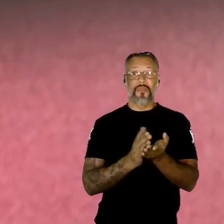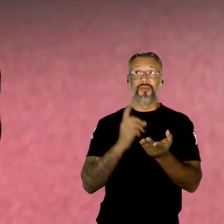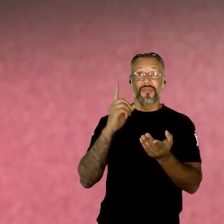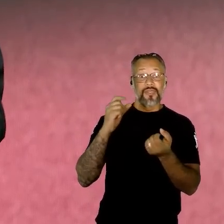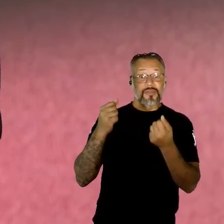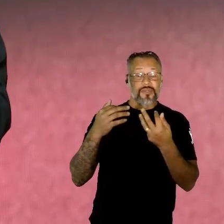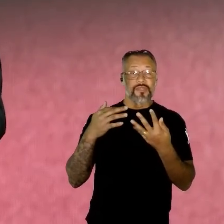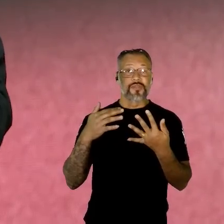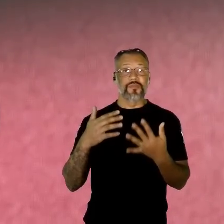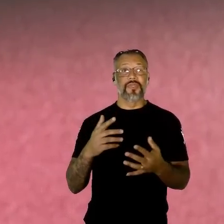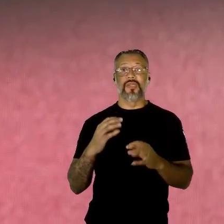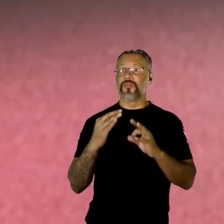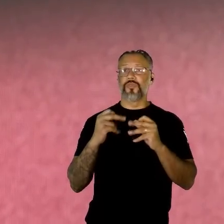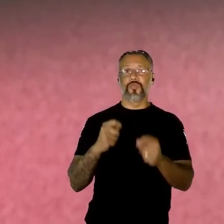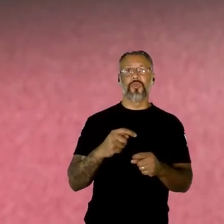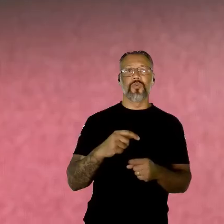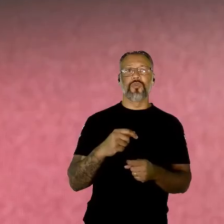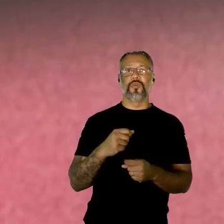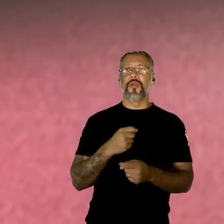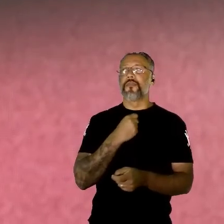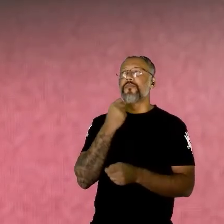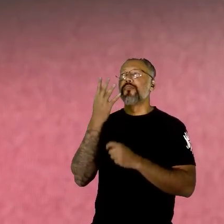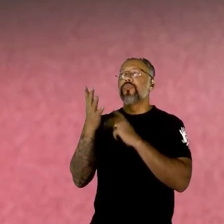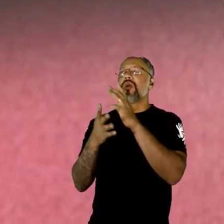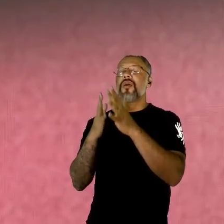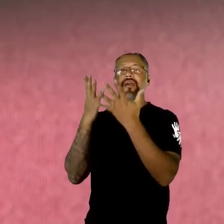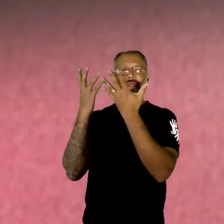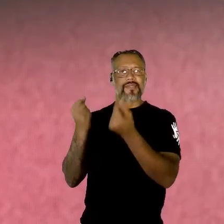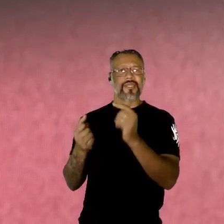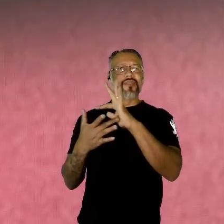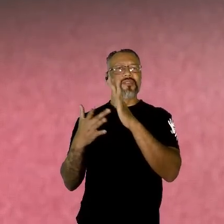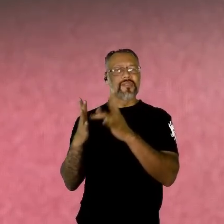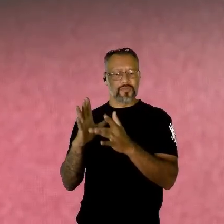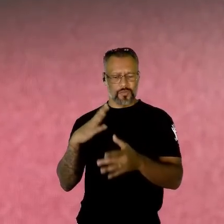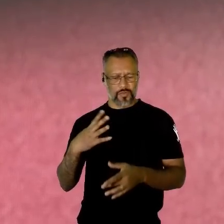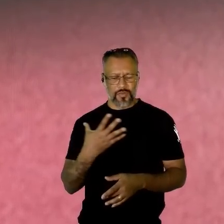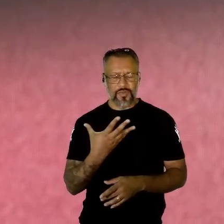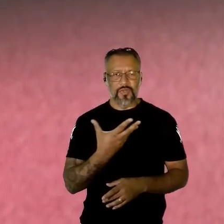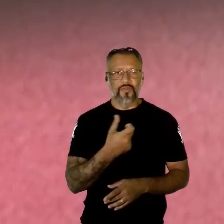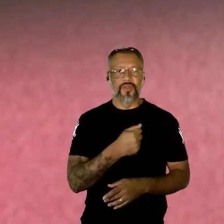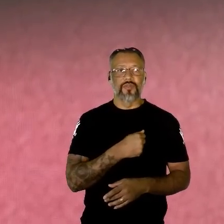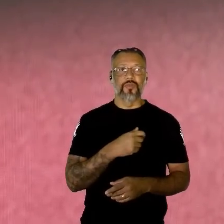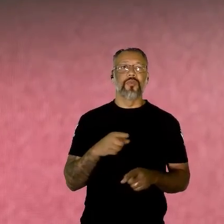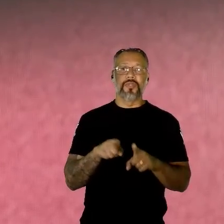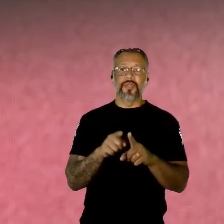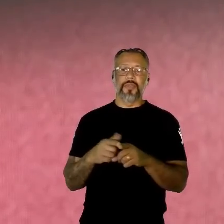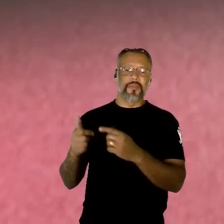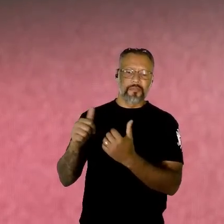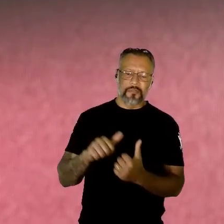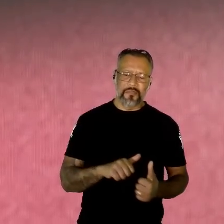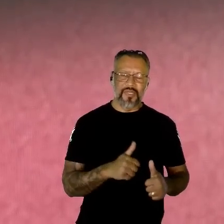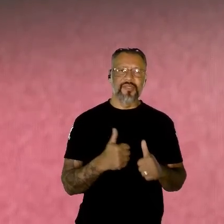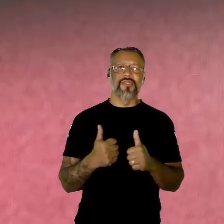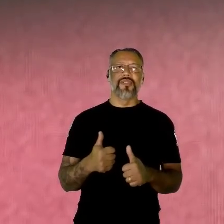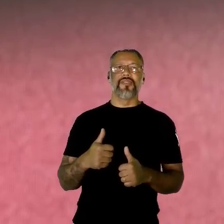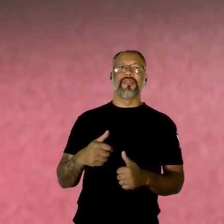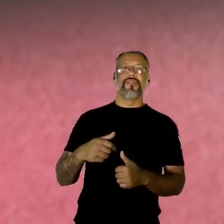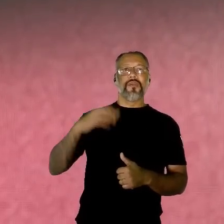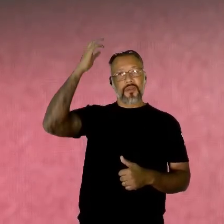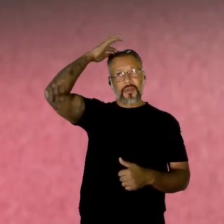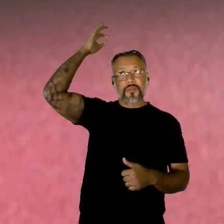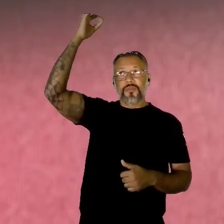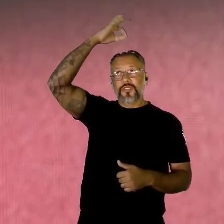confessa Jesus Cristo como salvador todo aquele que passa pelas águas do batismo é selado com o Espírito Santo